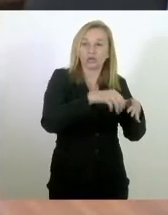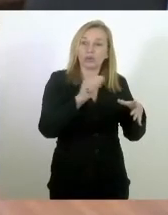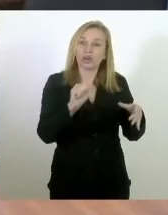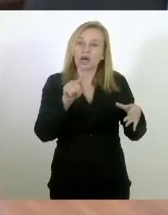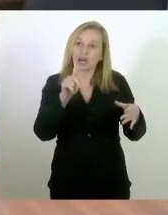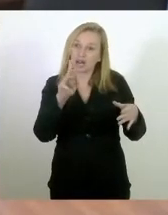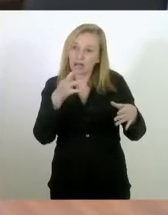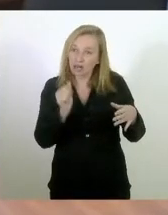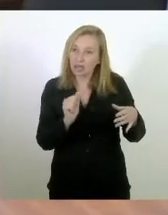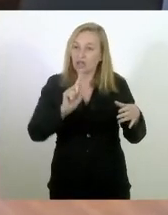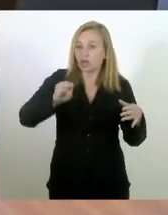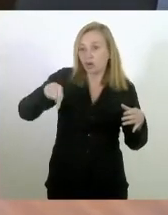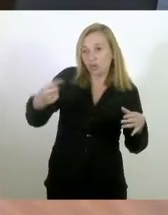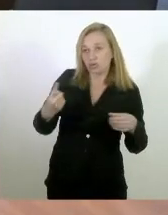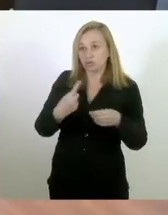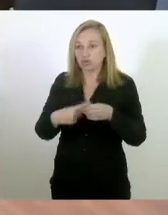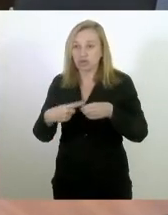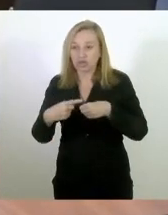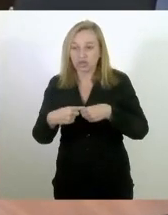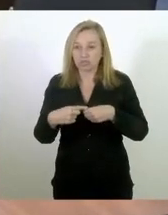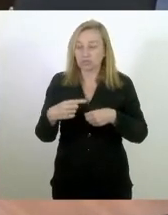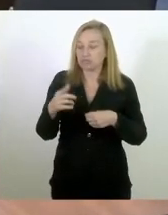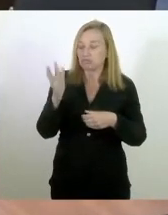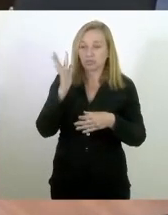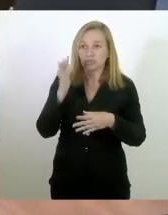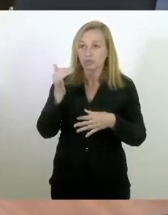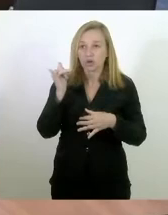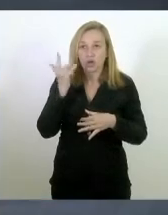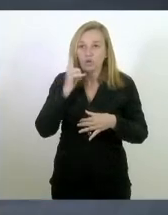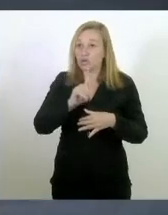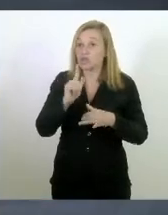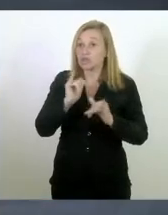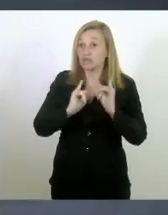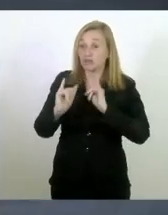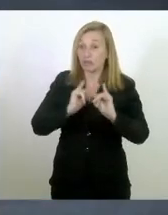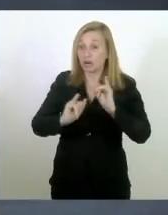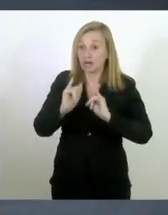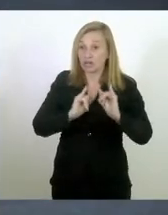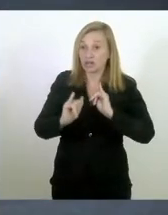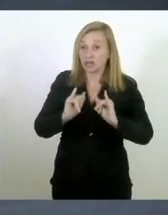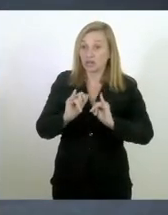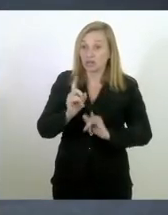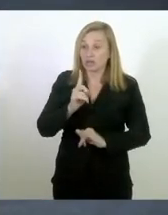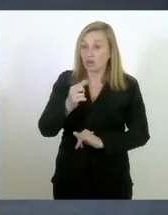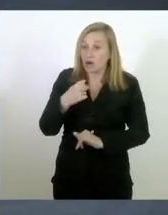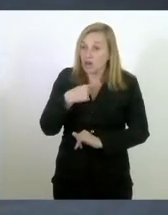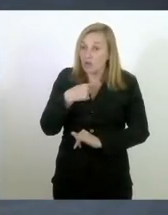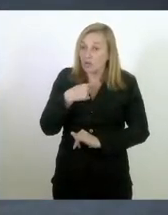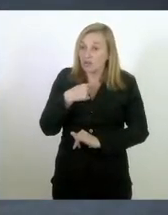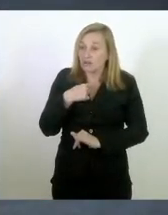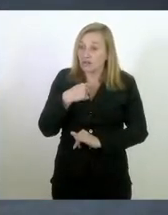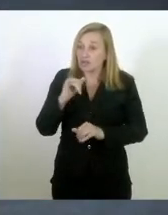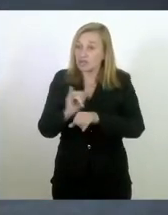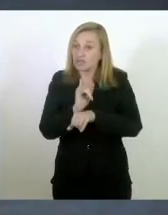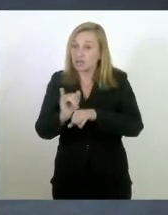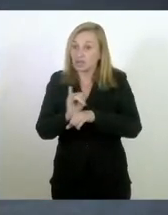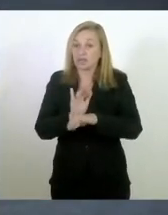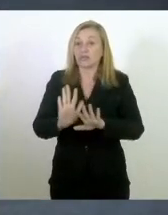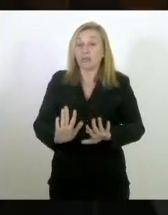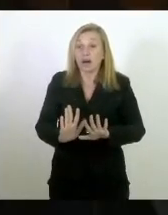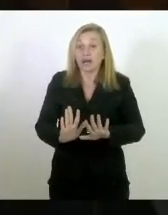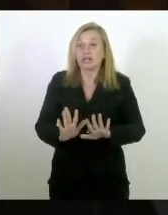municípios é possível eu não consigo informar visto que não sou eu que faço essas essas tratativas